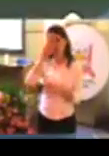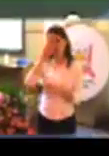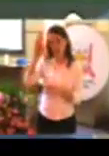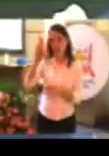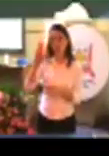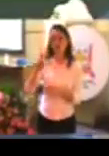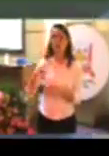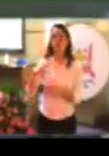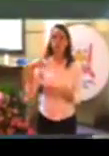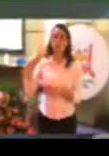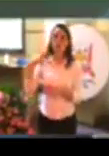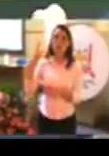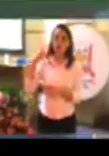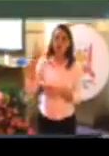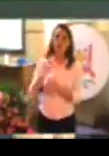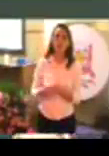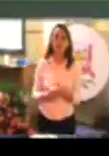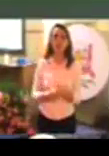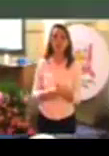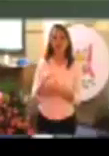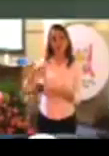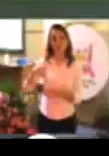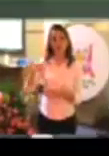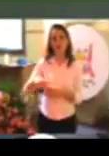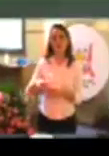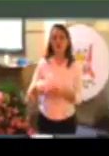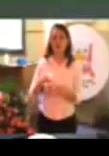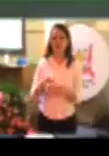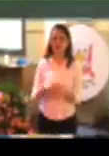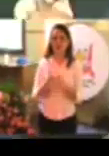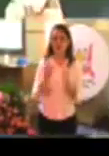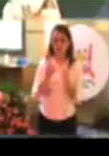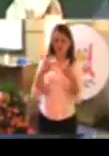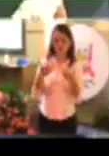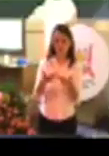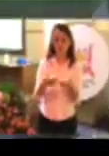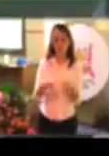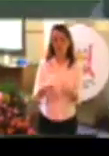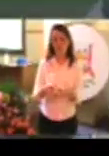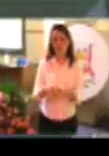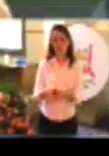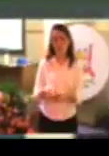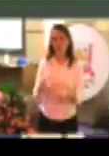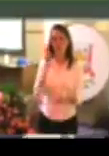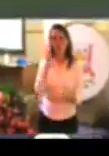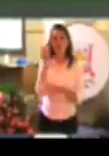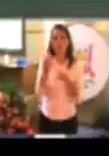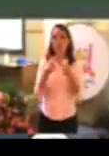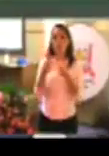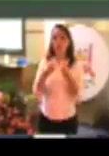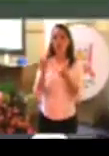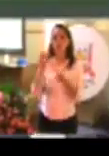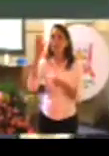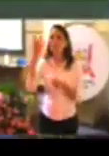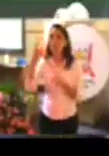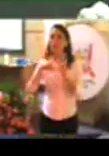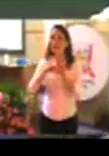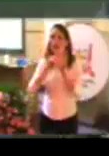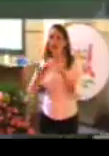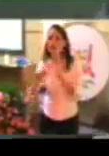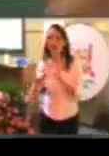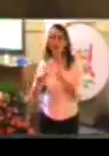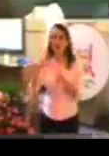de vereador aqui na Câmara. Saber como funciona o processo legislativo,